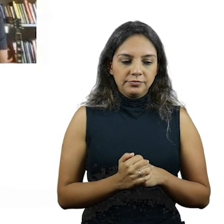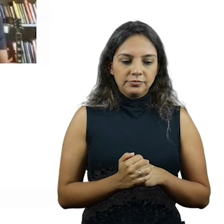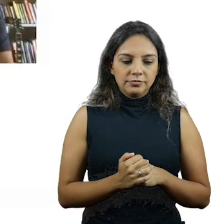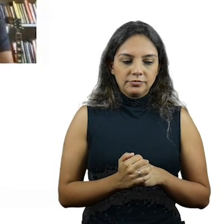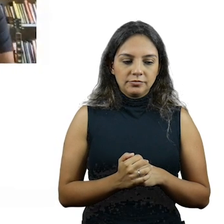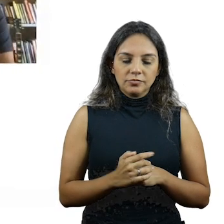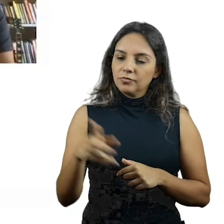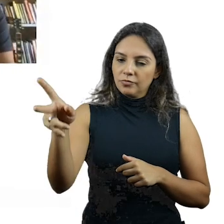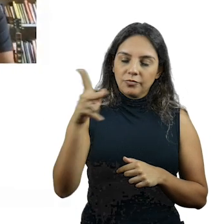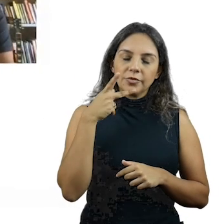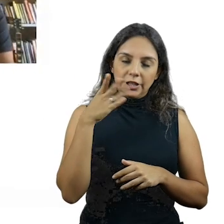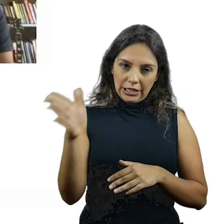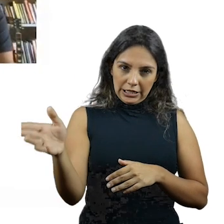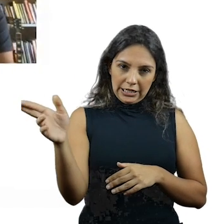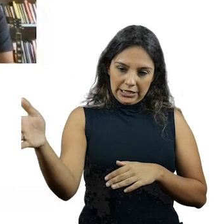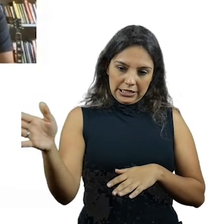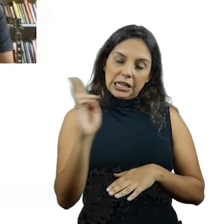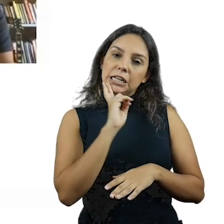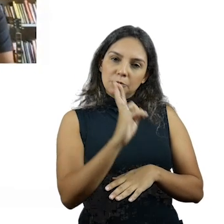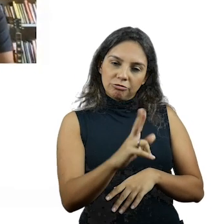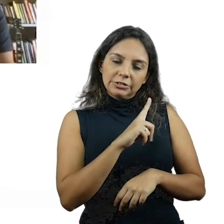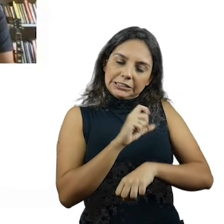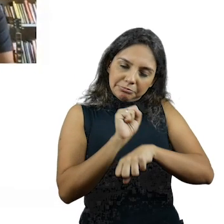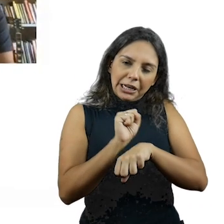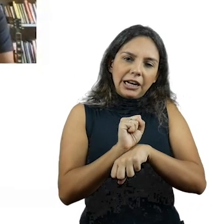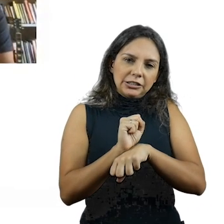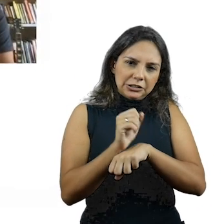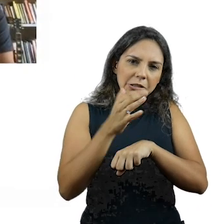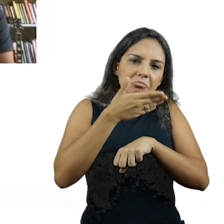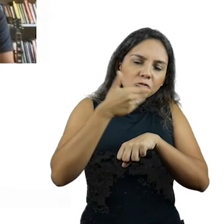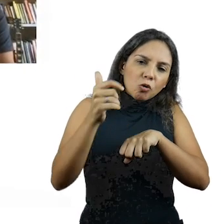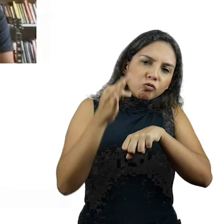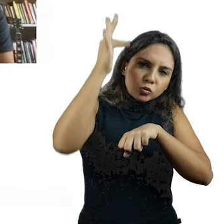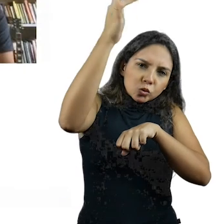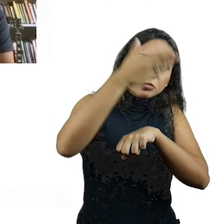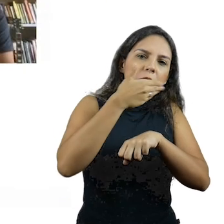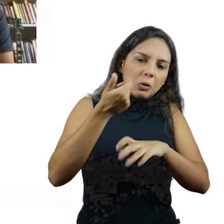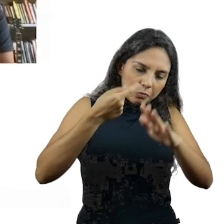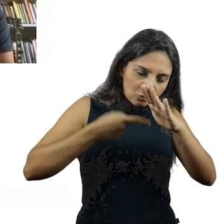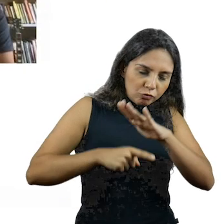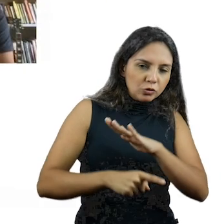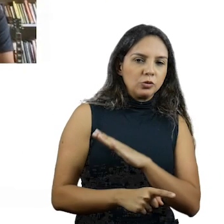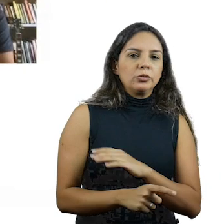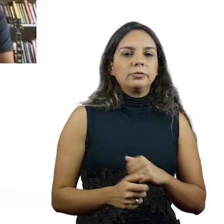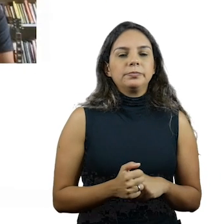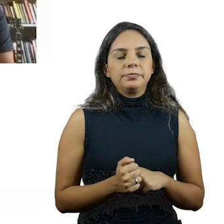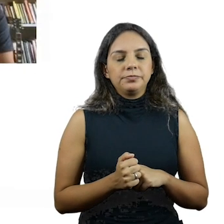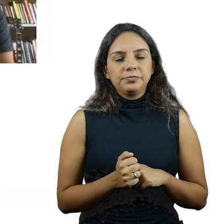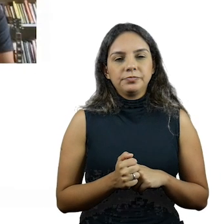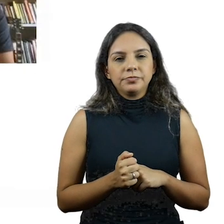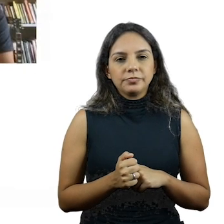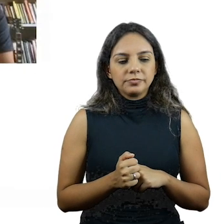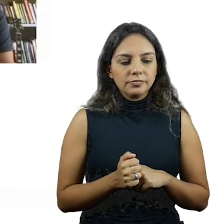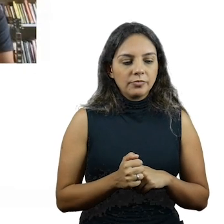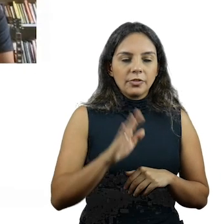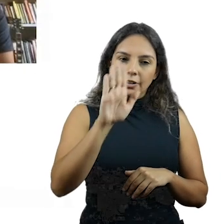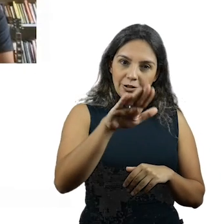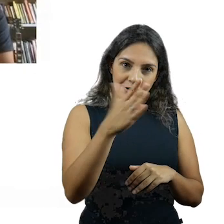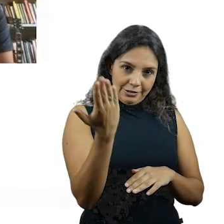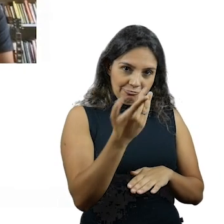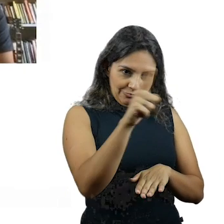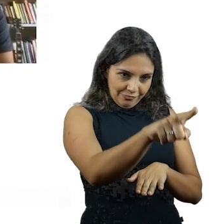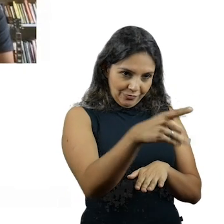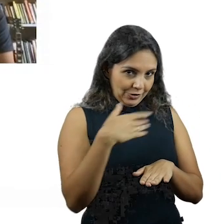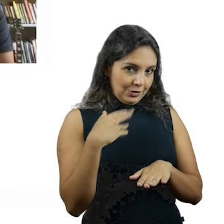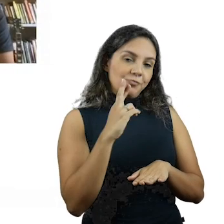Mas eu acho que tem esperança que a gente vai retomar ela de uma maneira um pouco mais aprofundada, espero. Rodrigão, muito